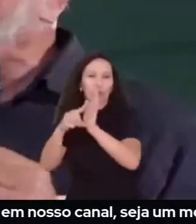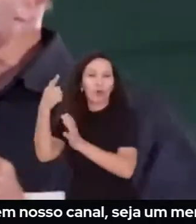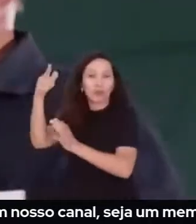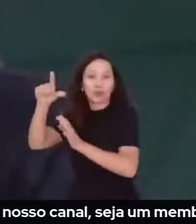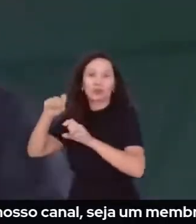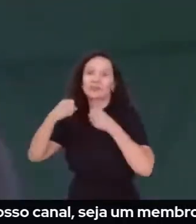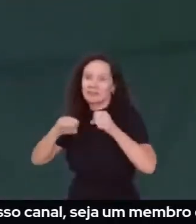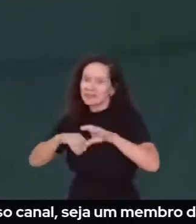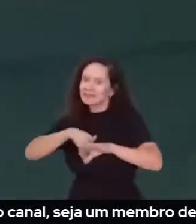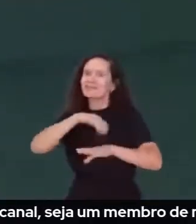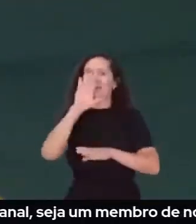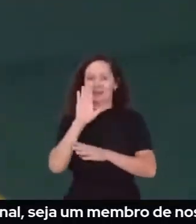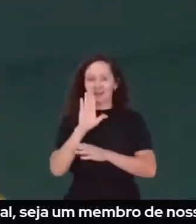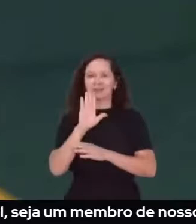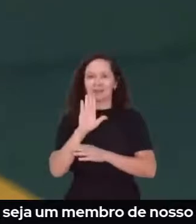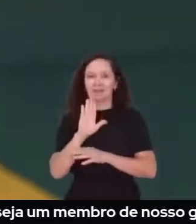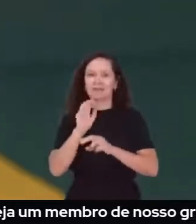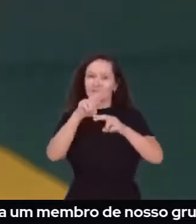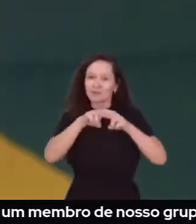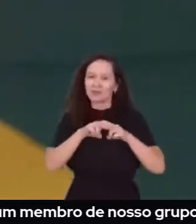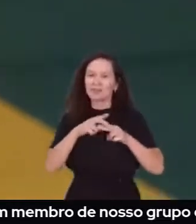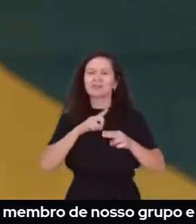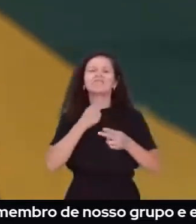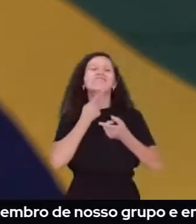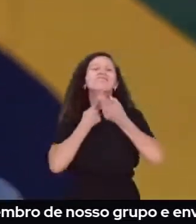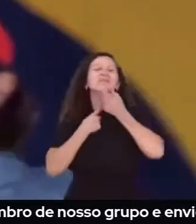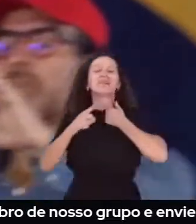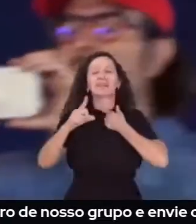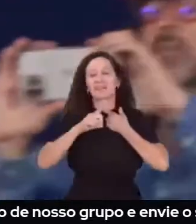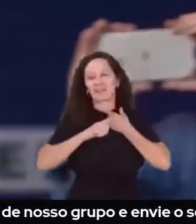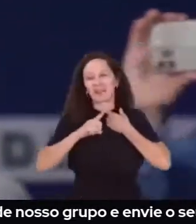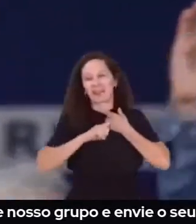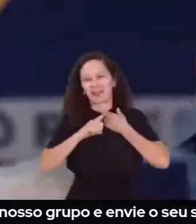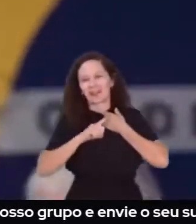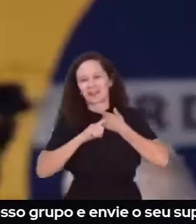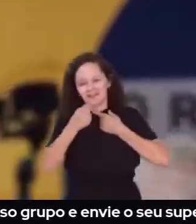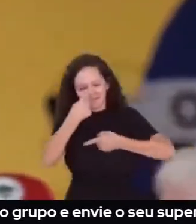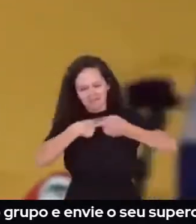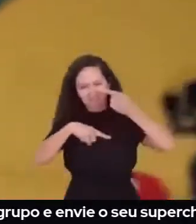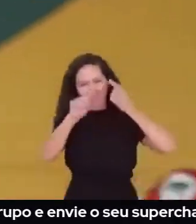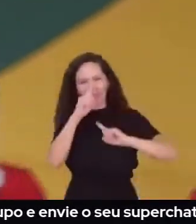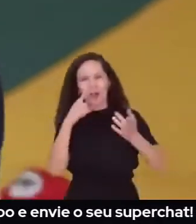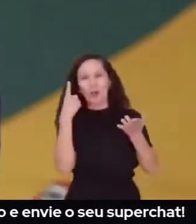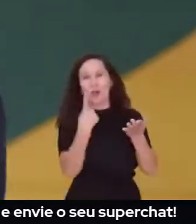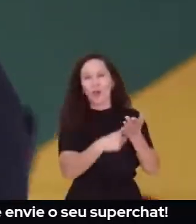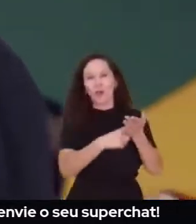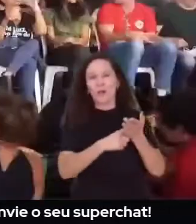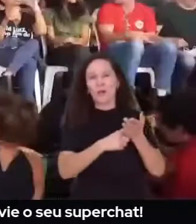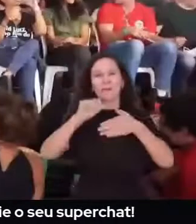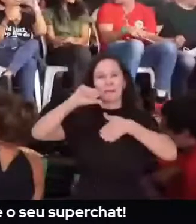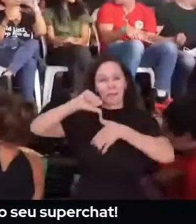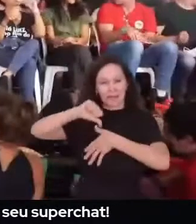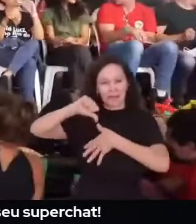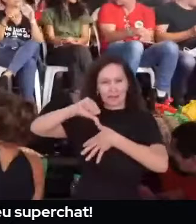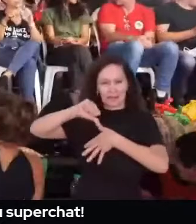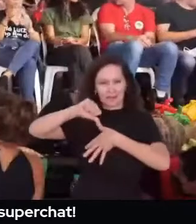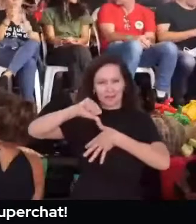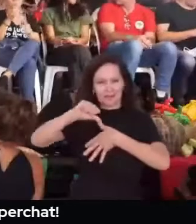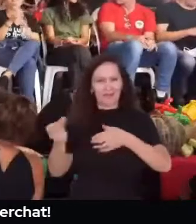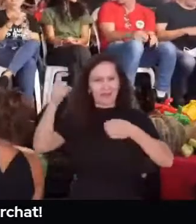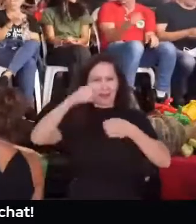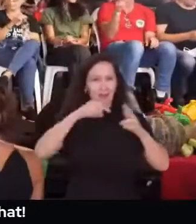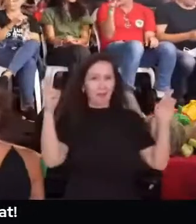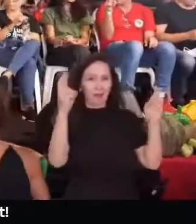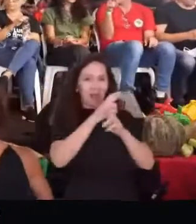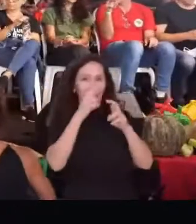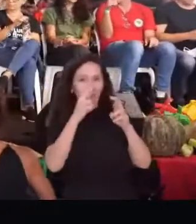por isso que eu tenho vontade de recuperar a aliança na América do Sul, voltar a ter uma relação com a África, porque o